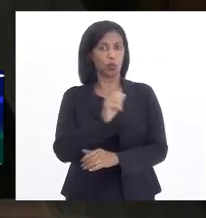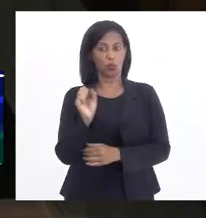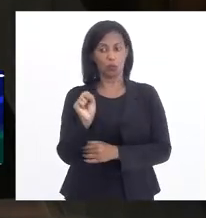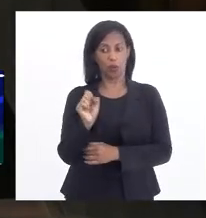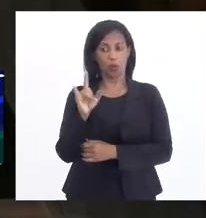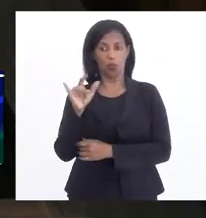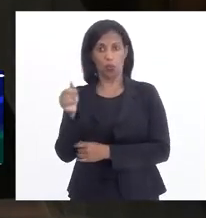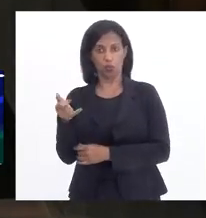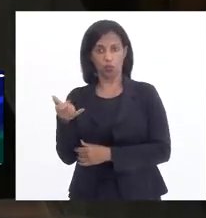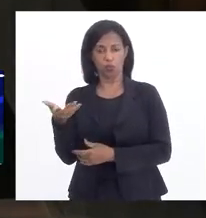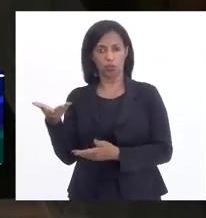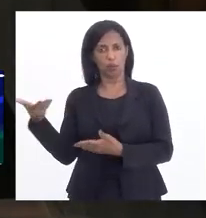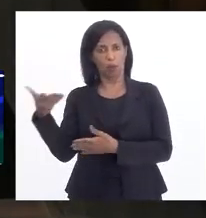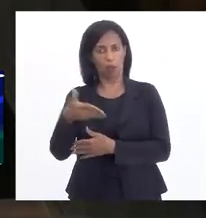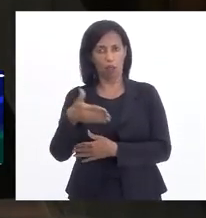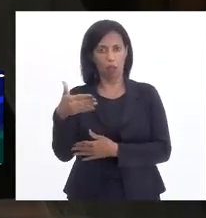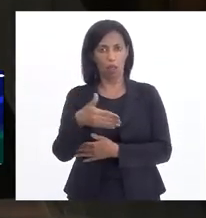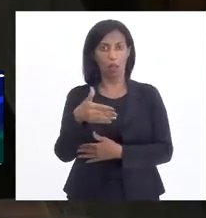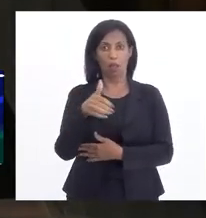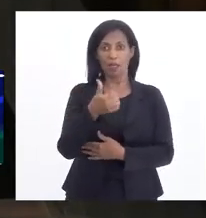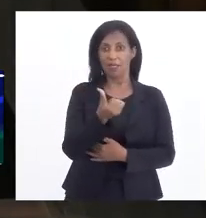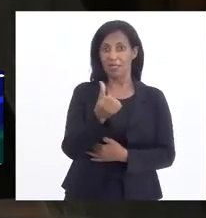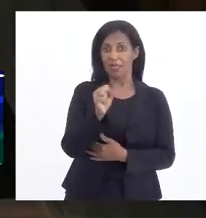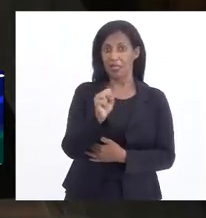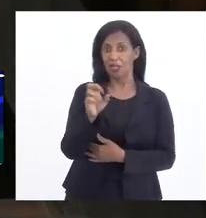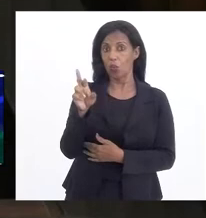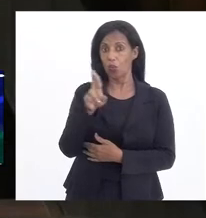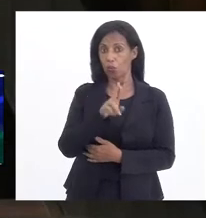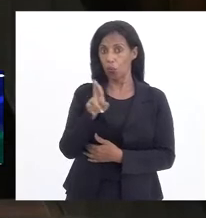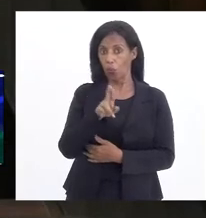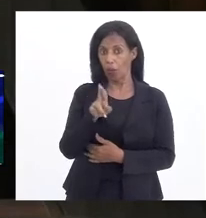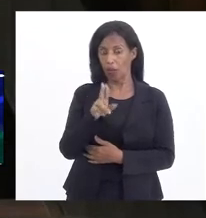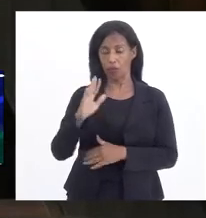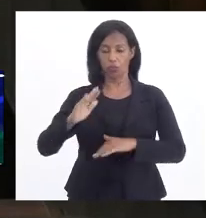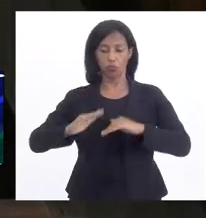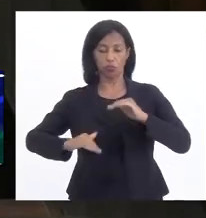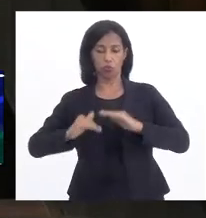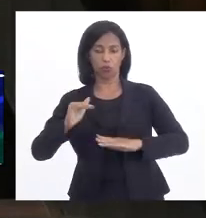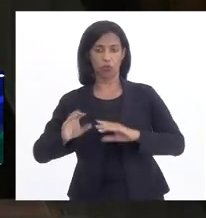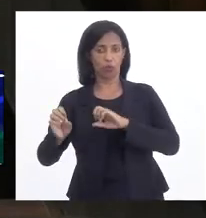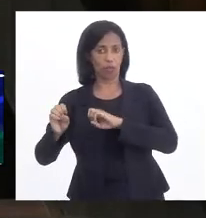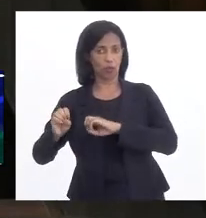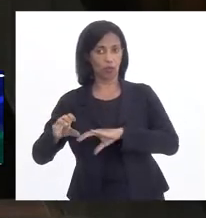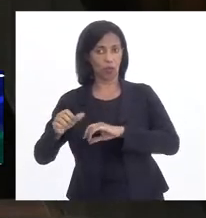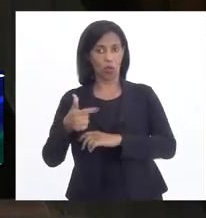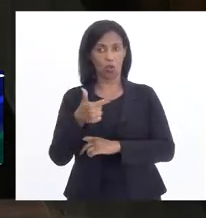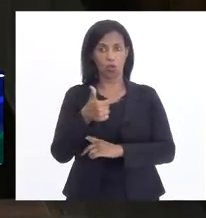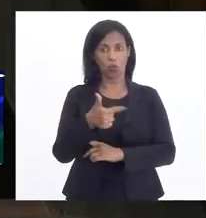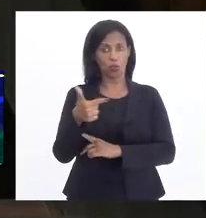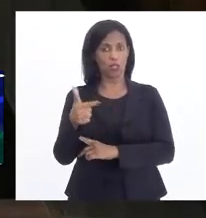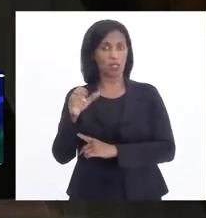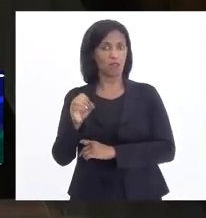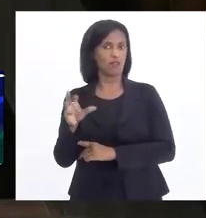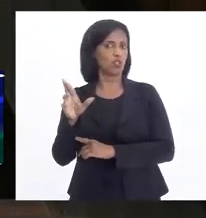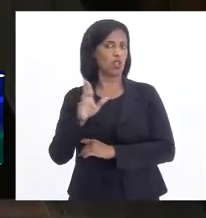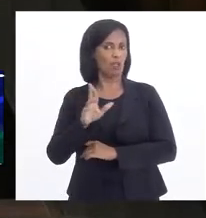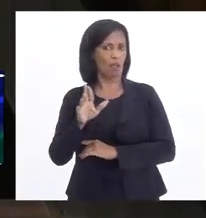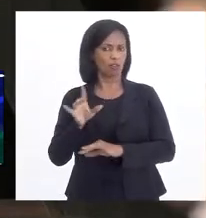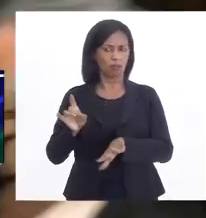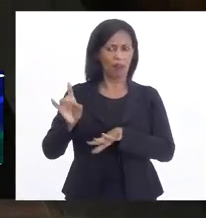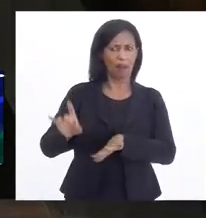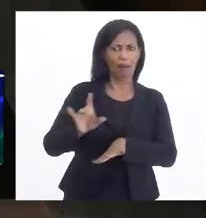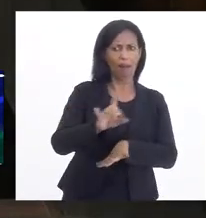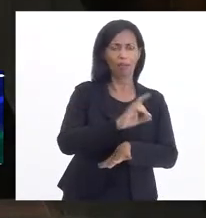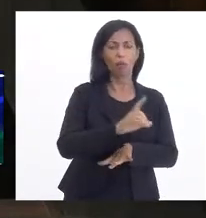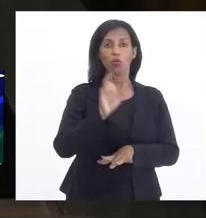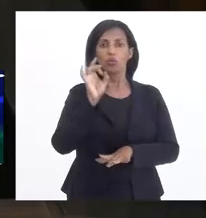8 dias, para os alunos, R$ 68,00. Para os profissionais da educação, R$ 220,00. Acontece